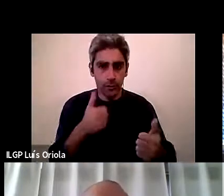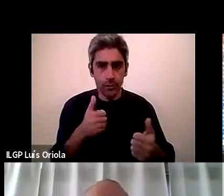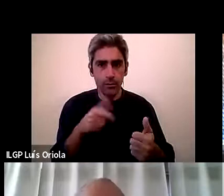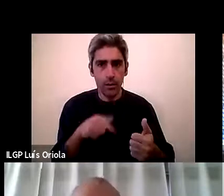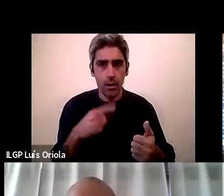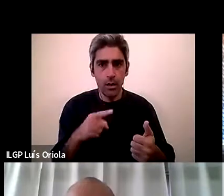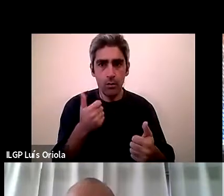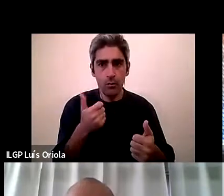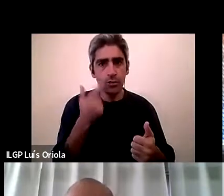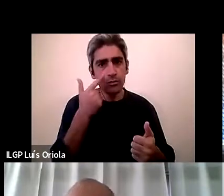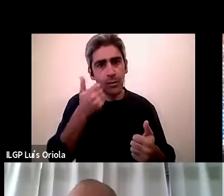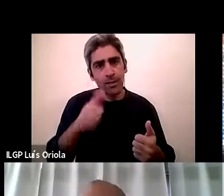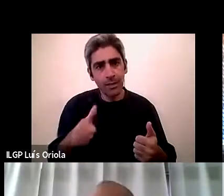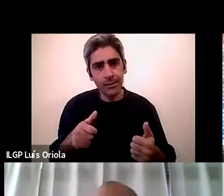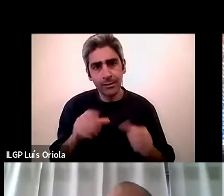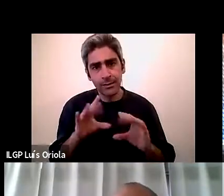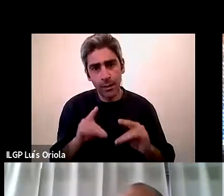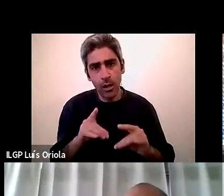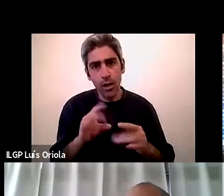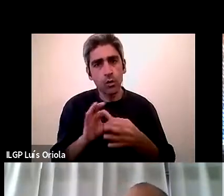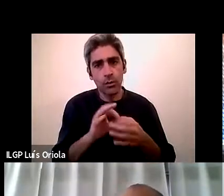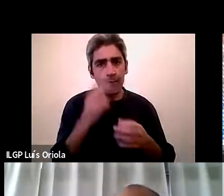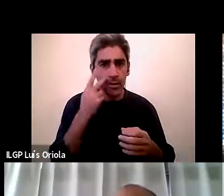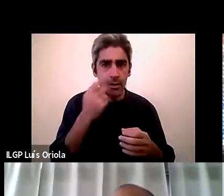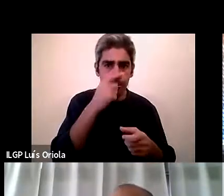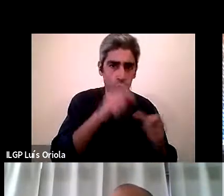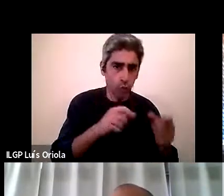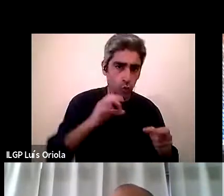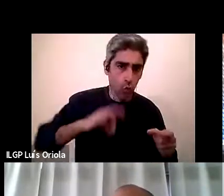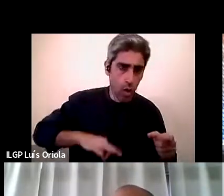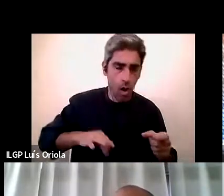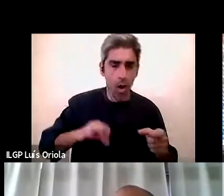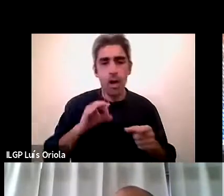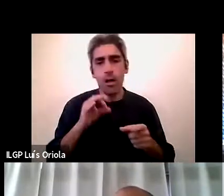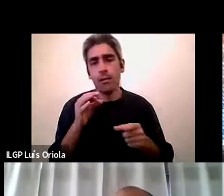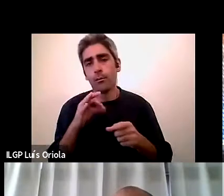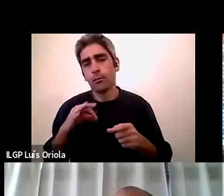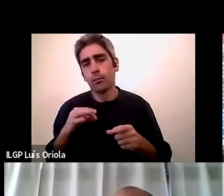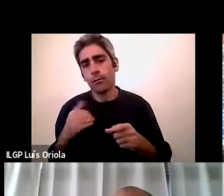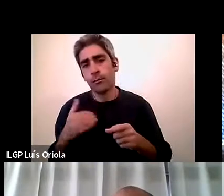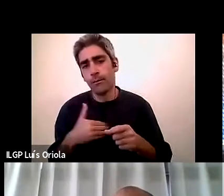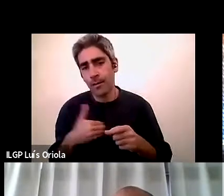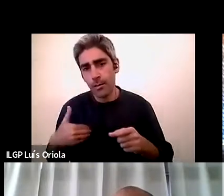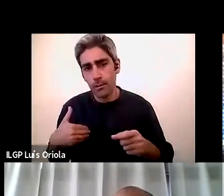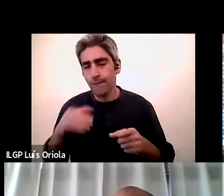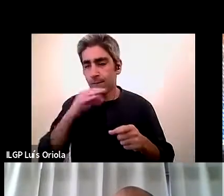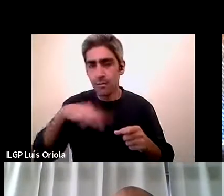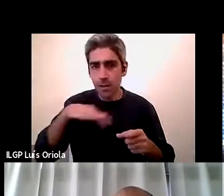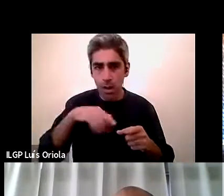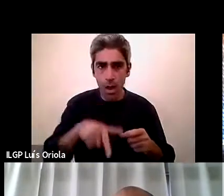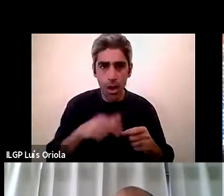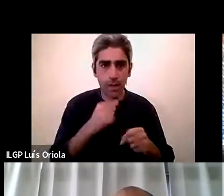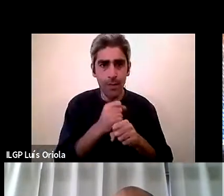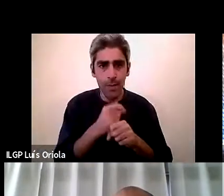si é uma experimentação. E para conciliar a vida pessoal, profissional e familiar, para fazermos este trabalho,